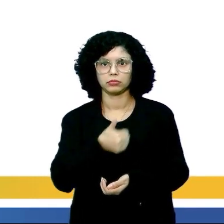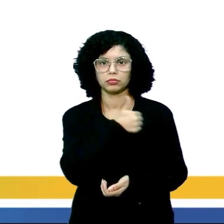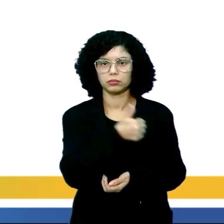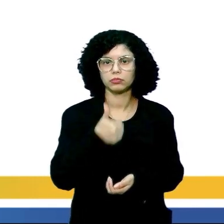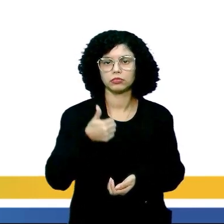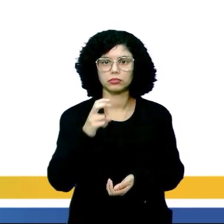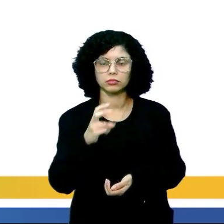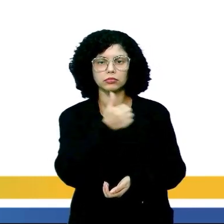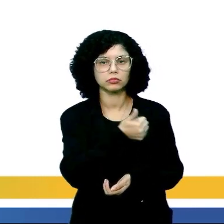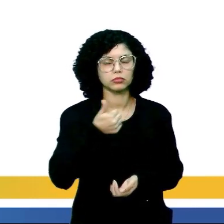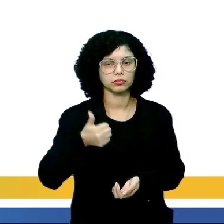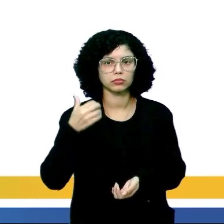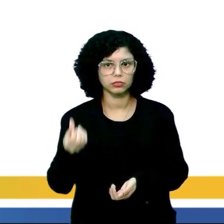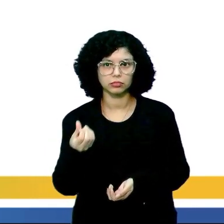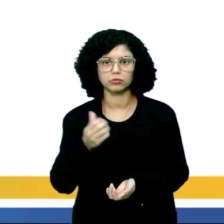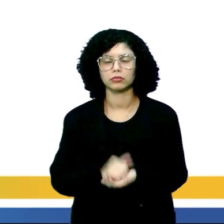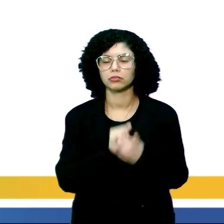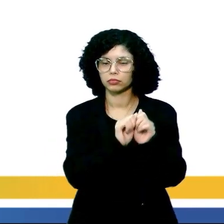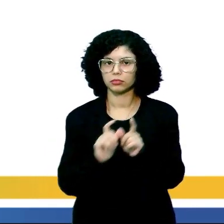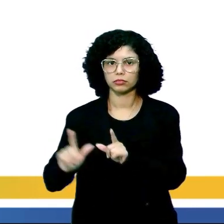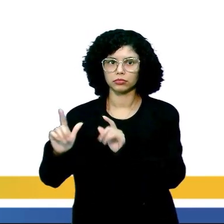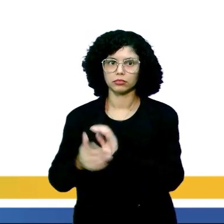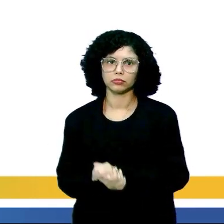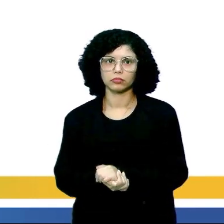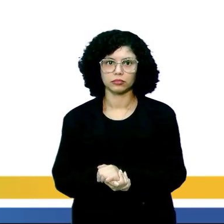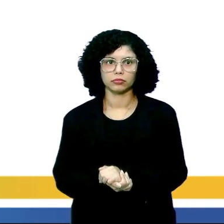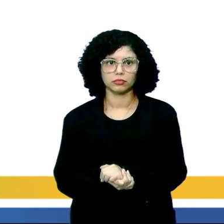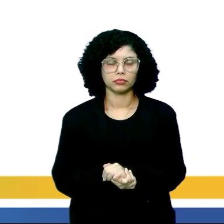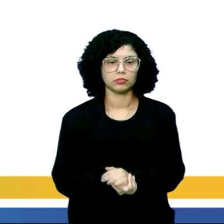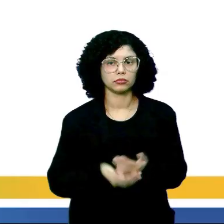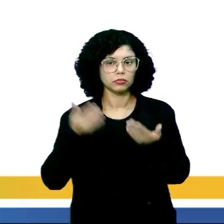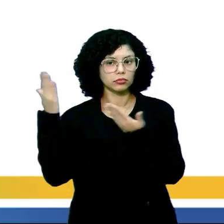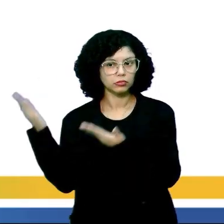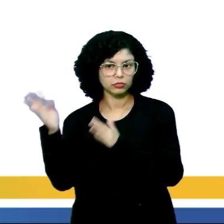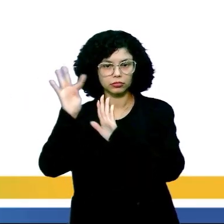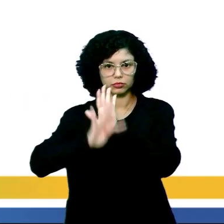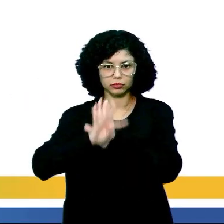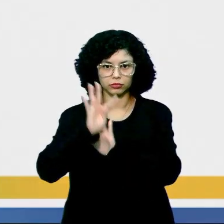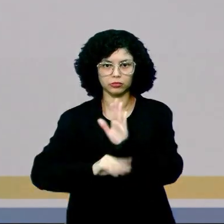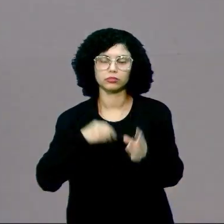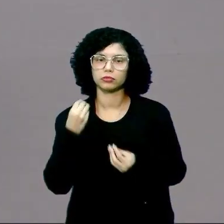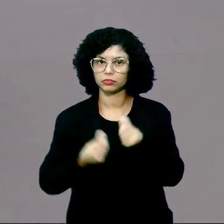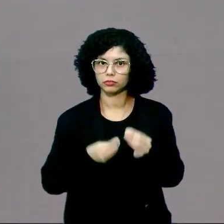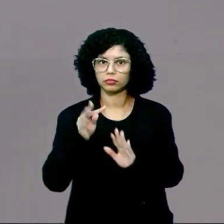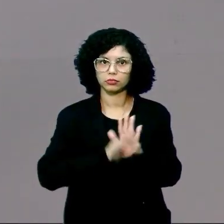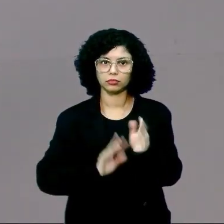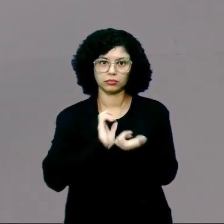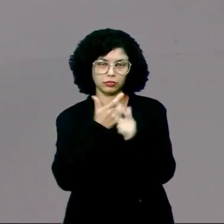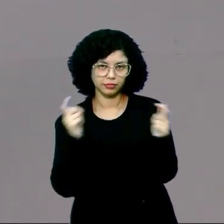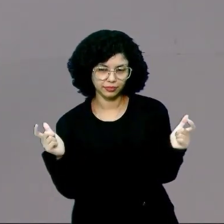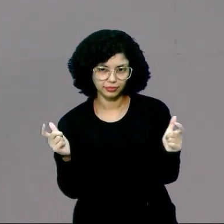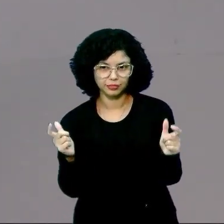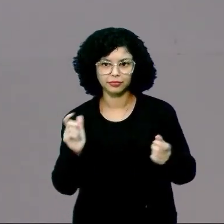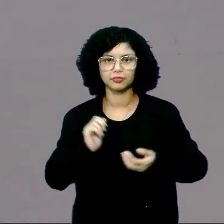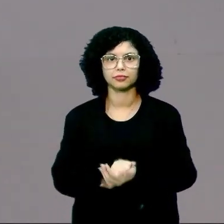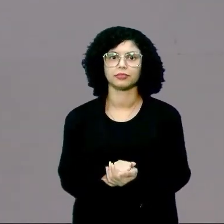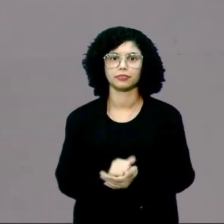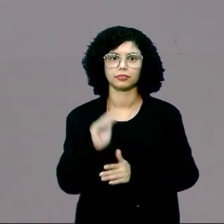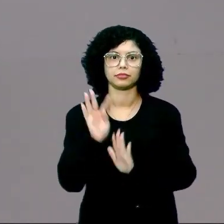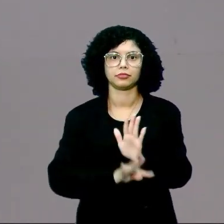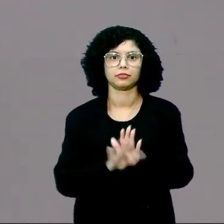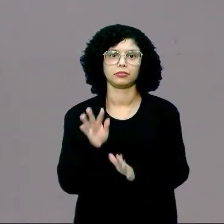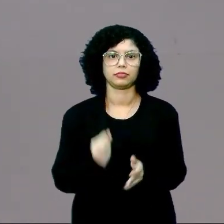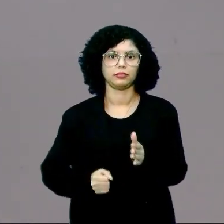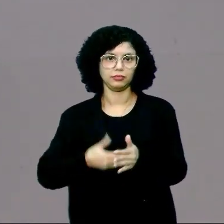116. Acompanhe aí, por favor, galera. Então, nós temos um texto, né? Como sempre, tem um texto, né? E esse